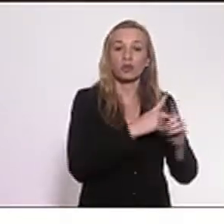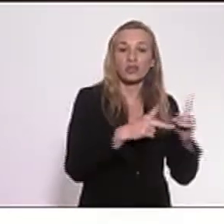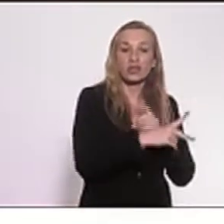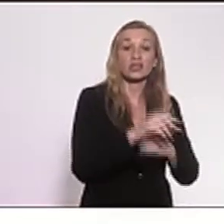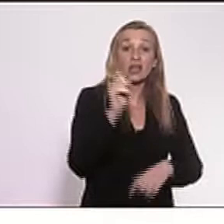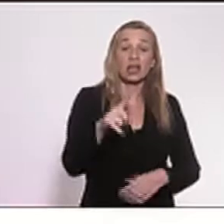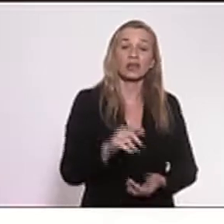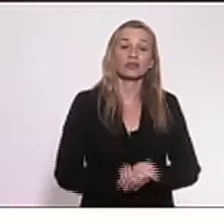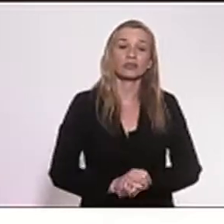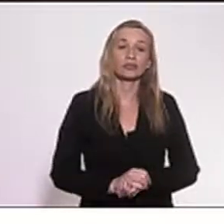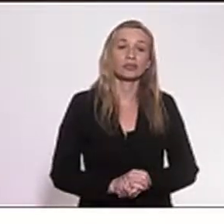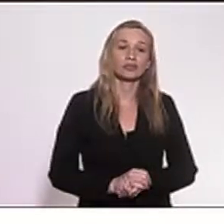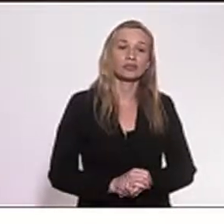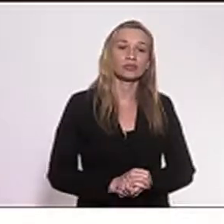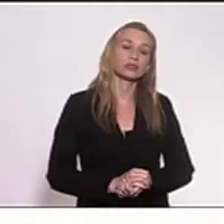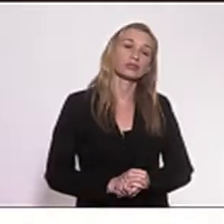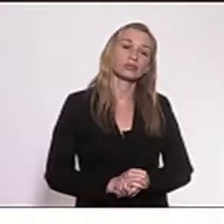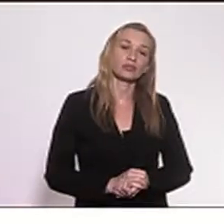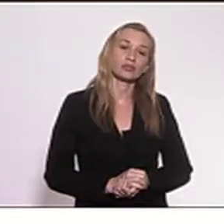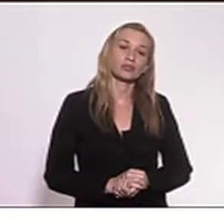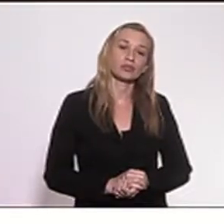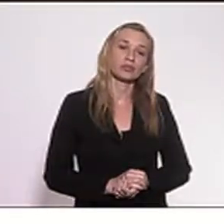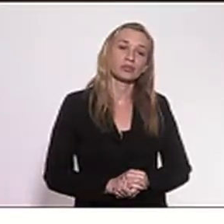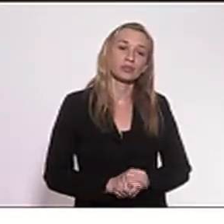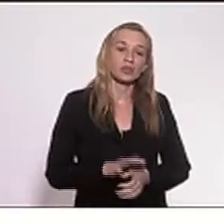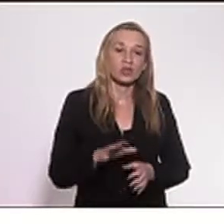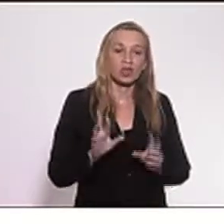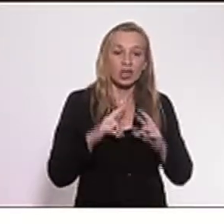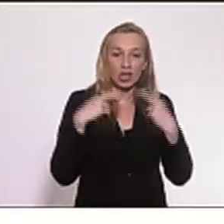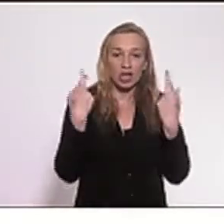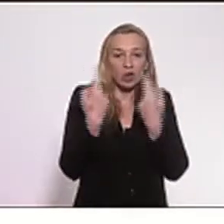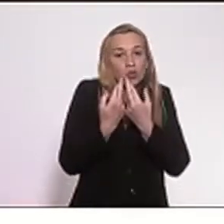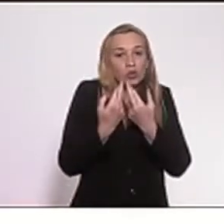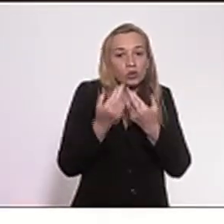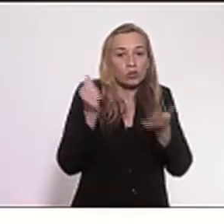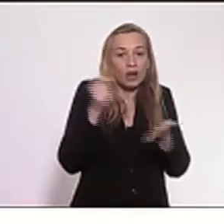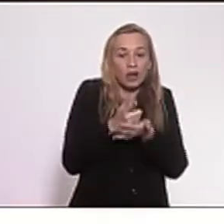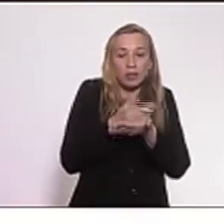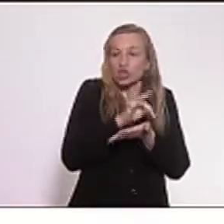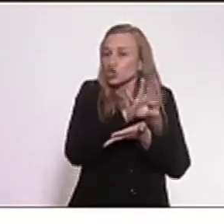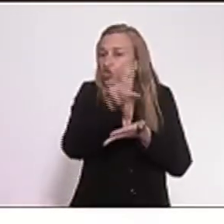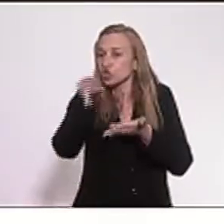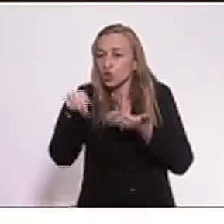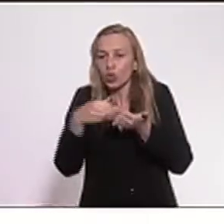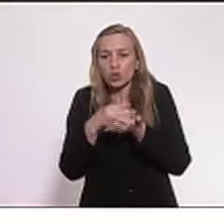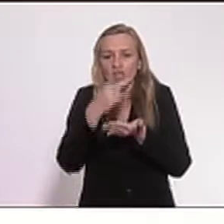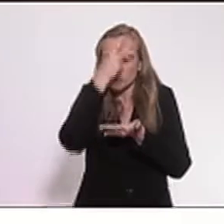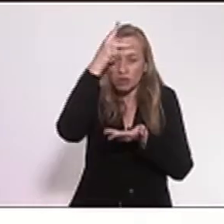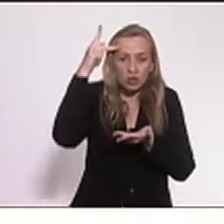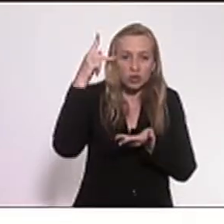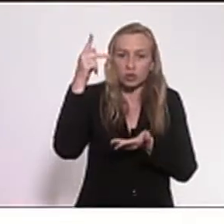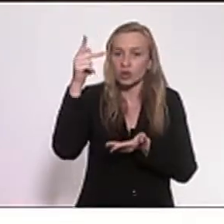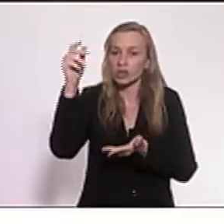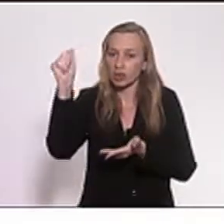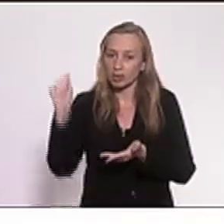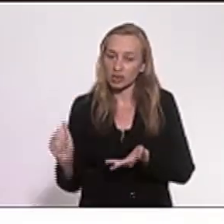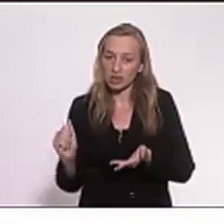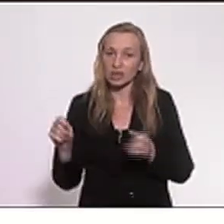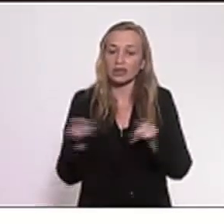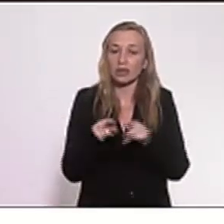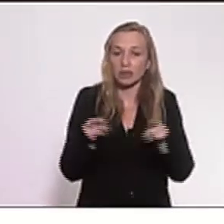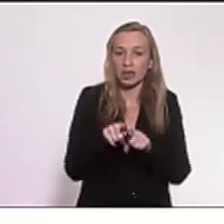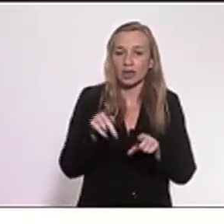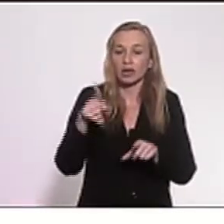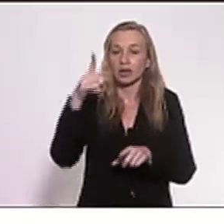ele é uma autarquia que reúne o pagamento de todos os seus aposentados e de todos os